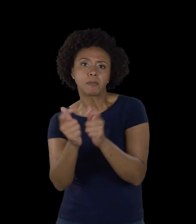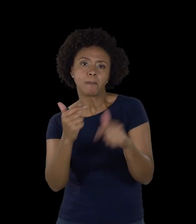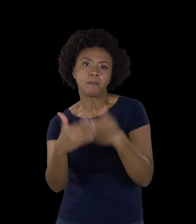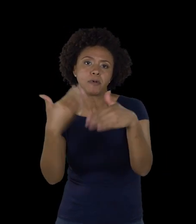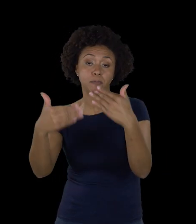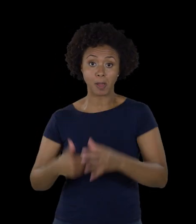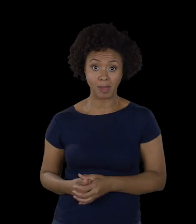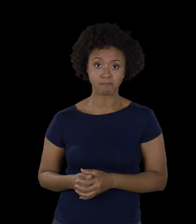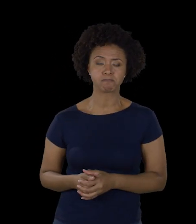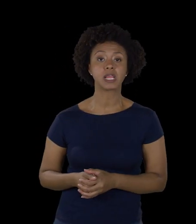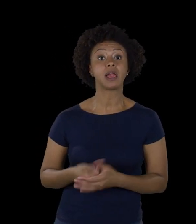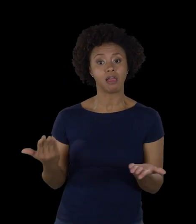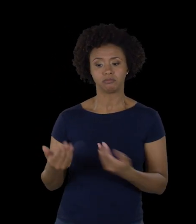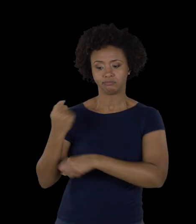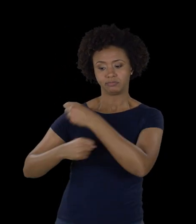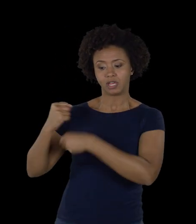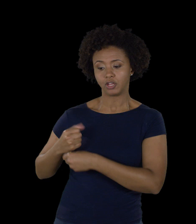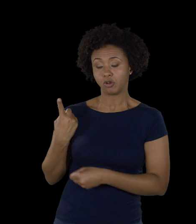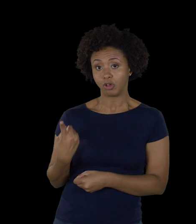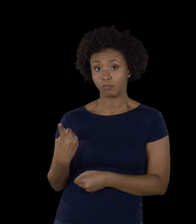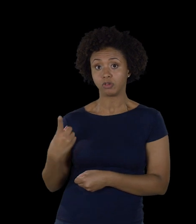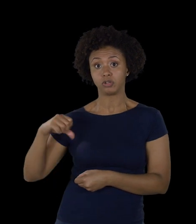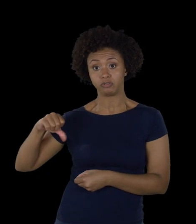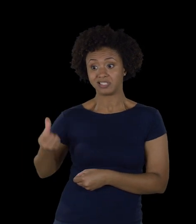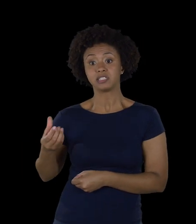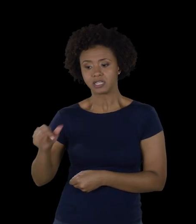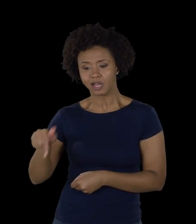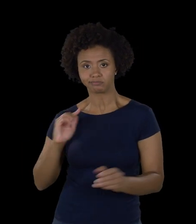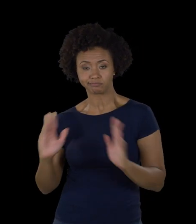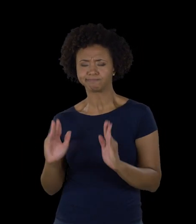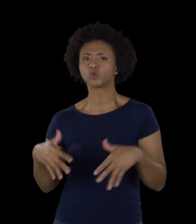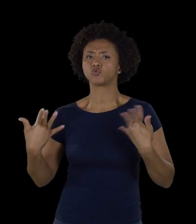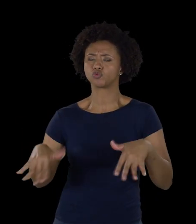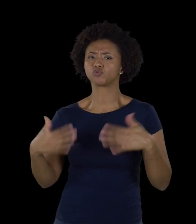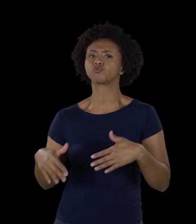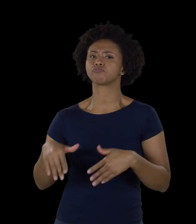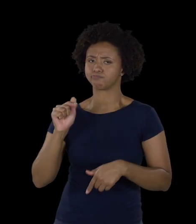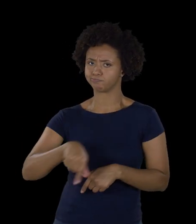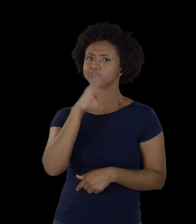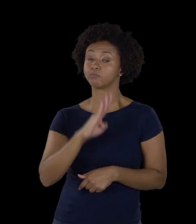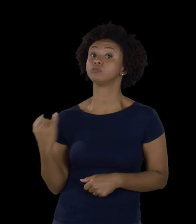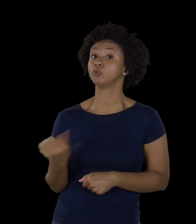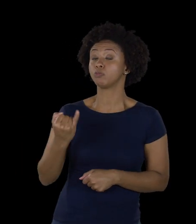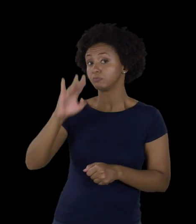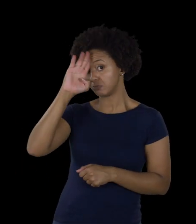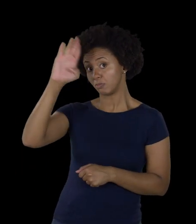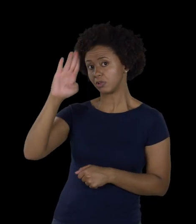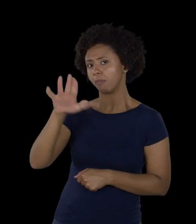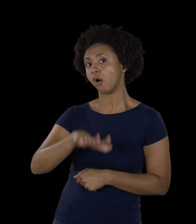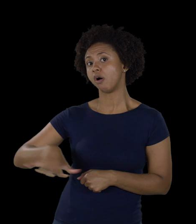de 1960 é muito importante para o Brasil, sobretudo no setor